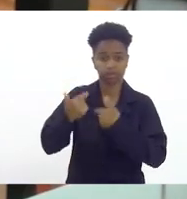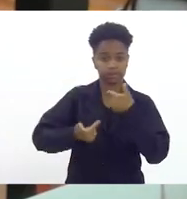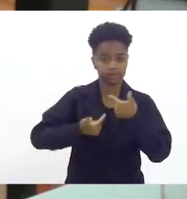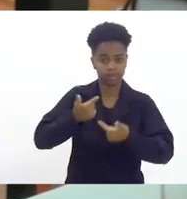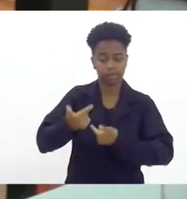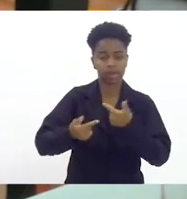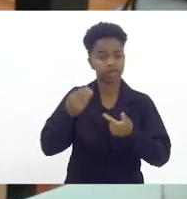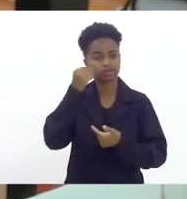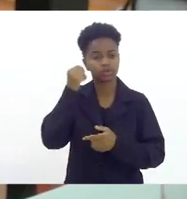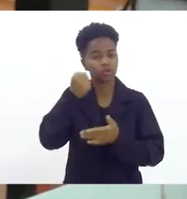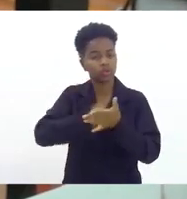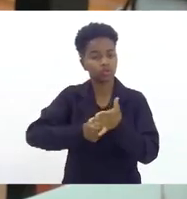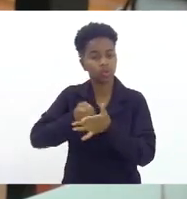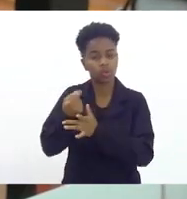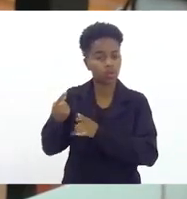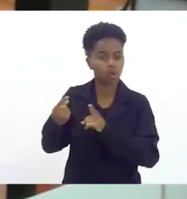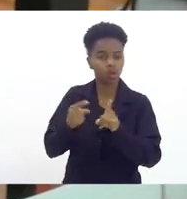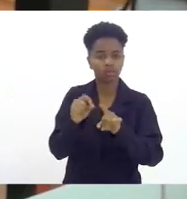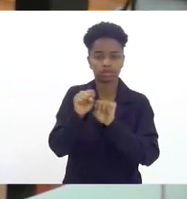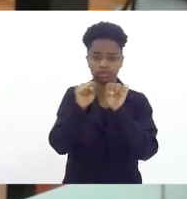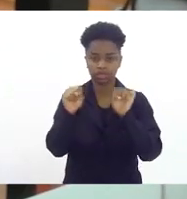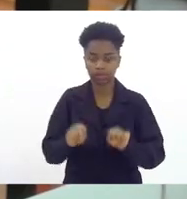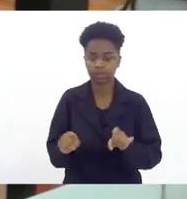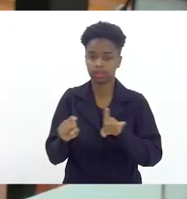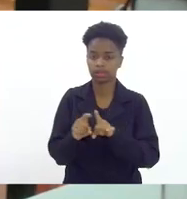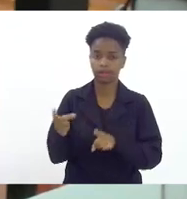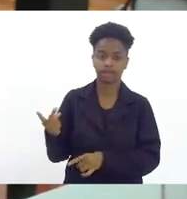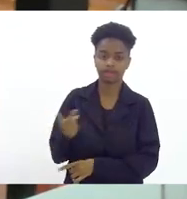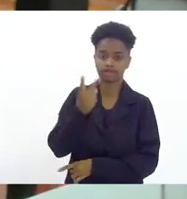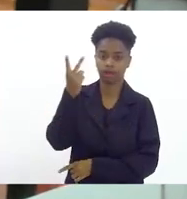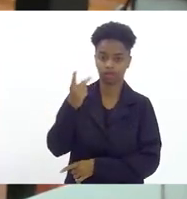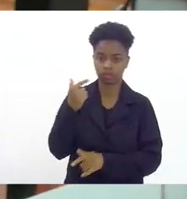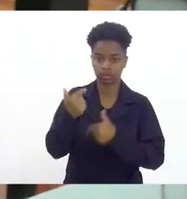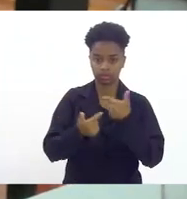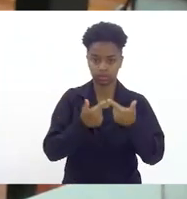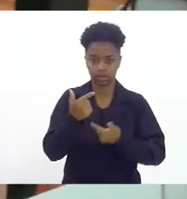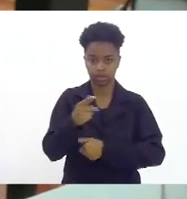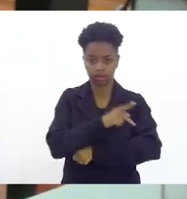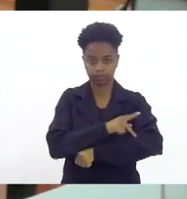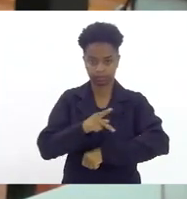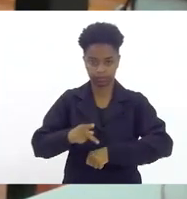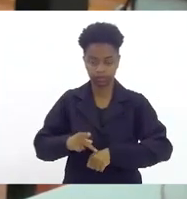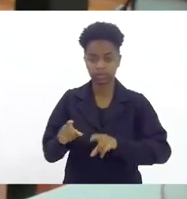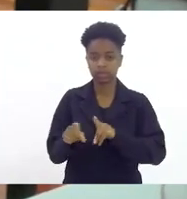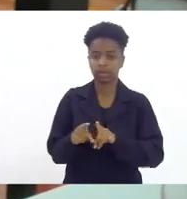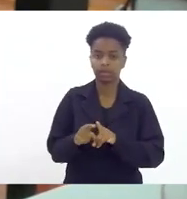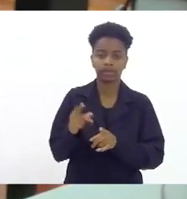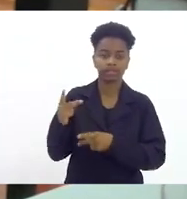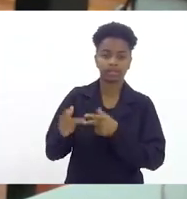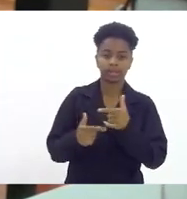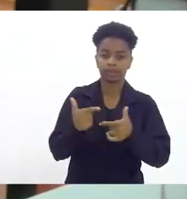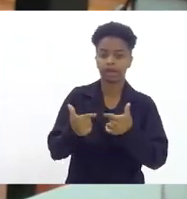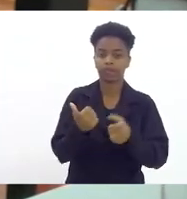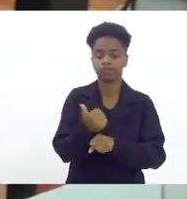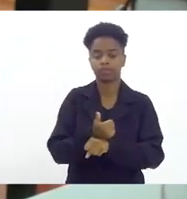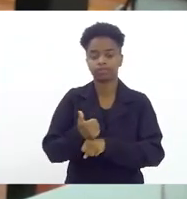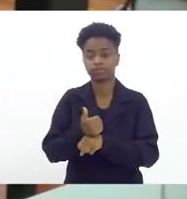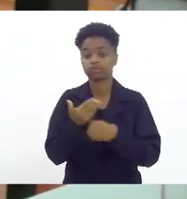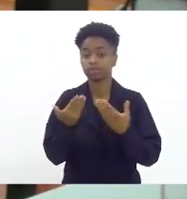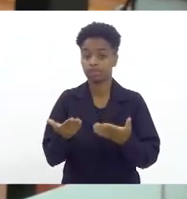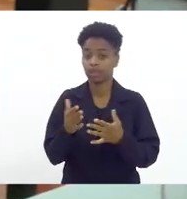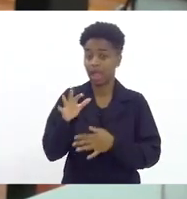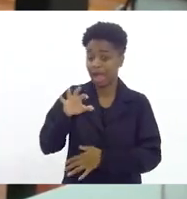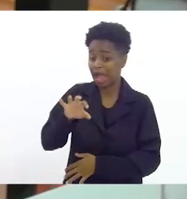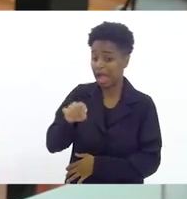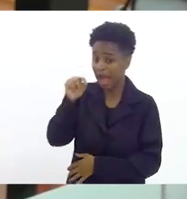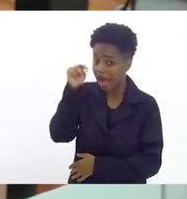lutando contra esse sistema e valorizando o seu trabalho pedagógico o seu trabalho enquanto profissional então isso